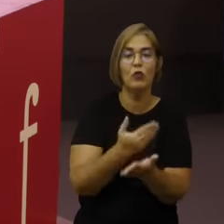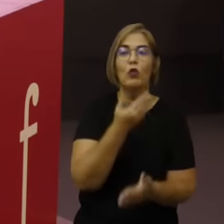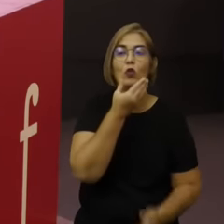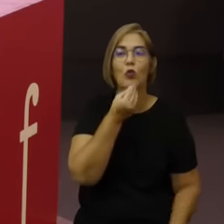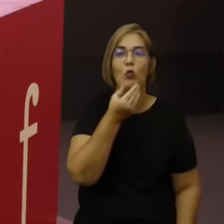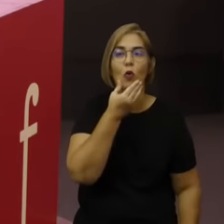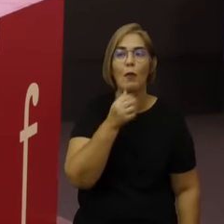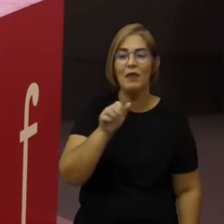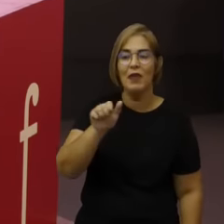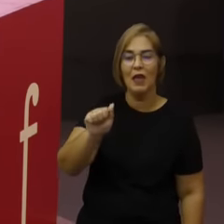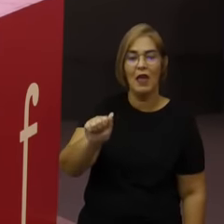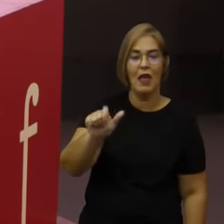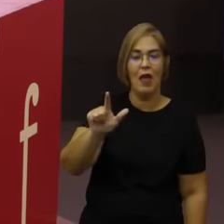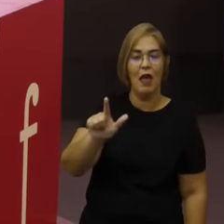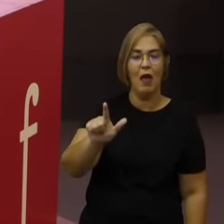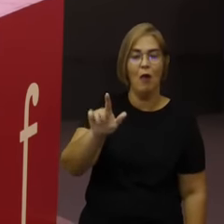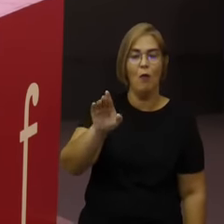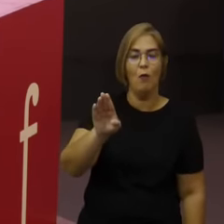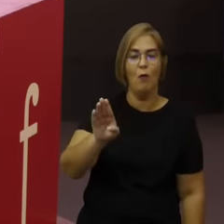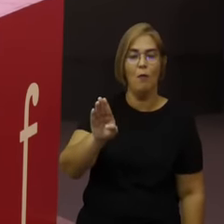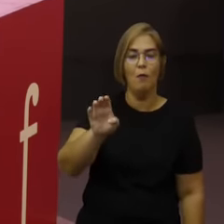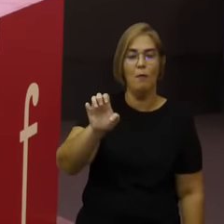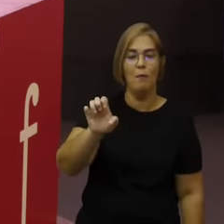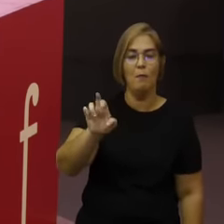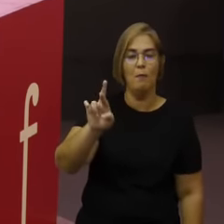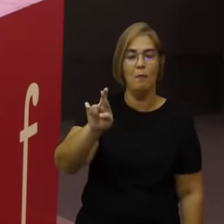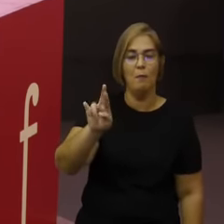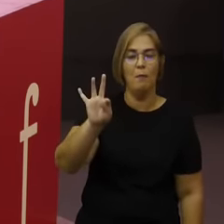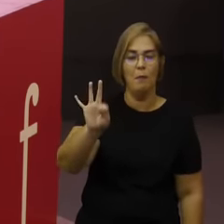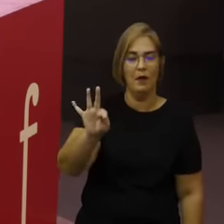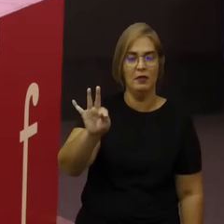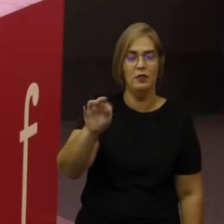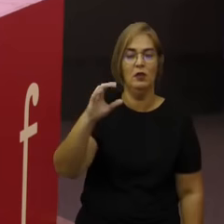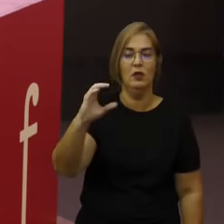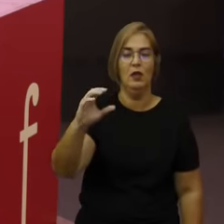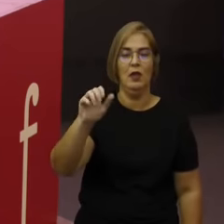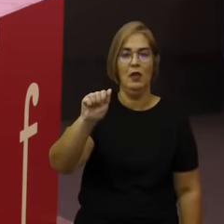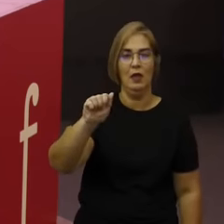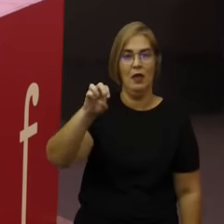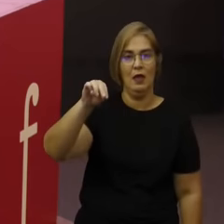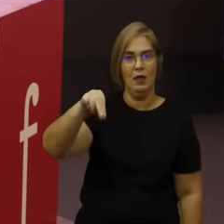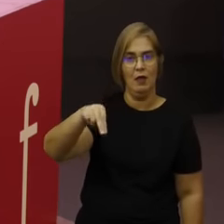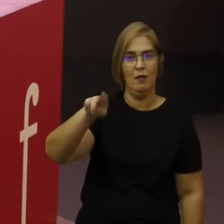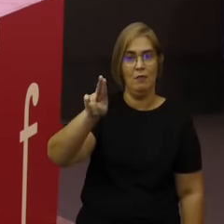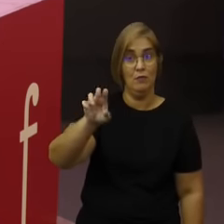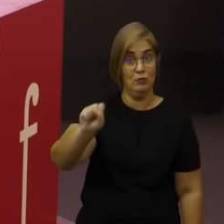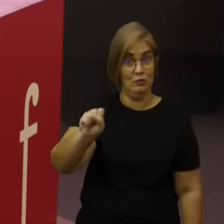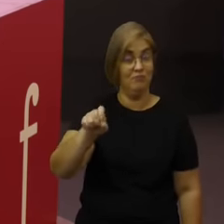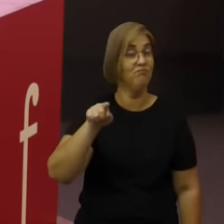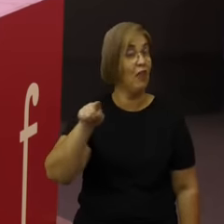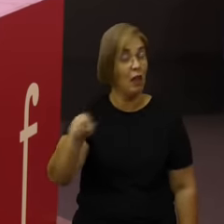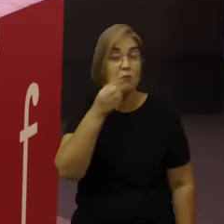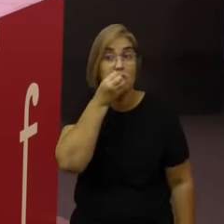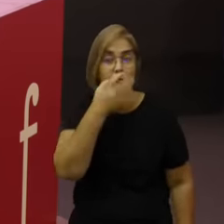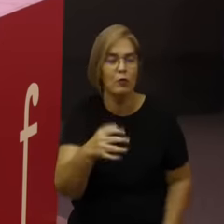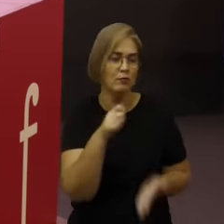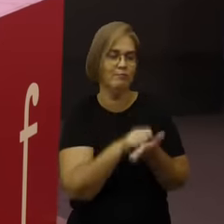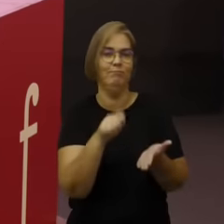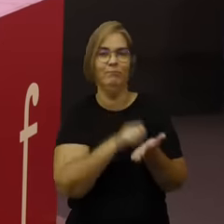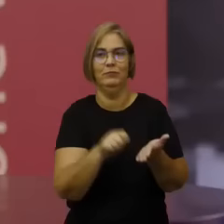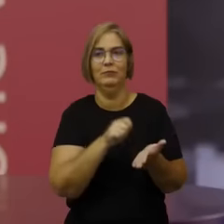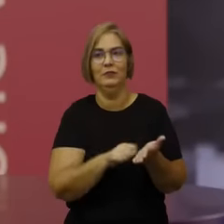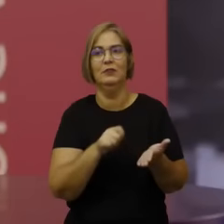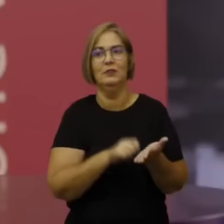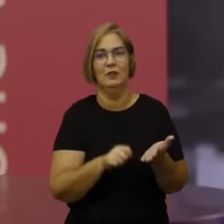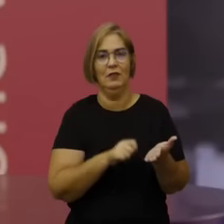isso mostra esta eh versatilidade da escrita do Cami, porque o mito de Sisfo é um